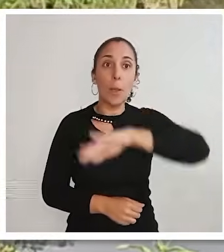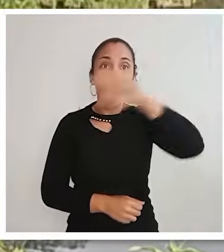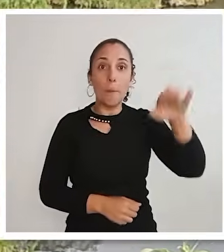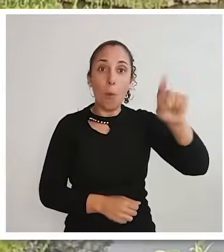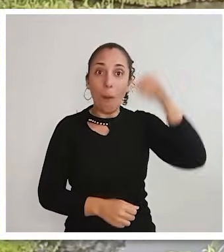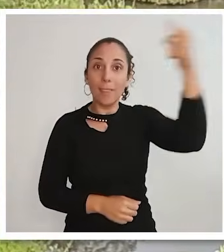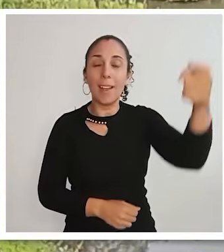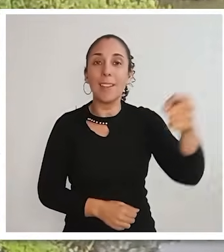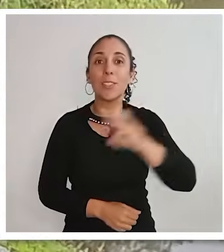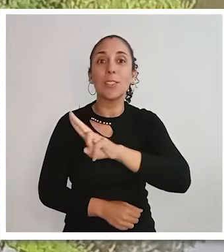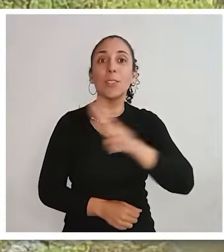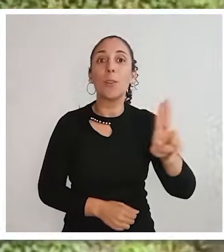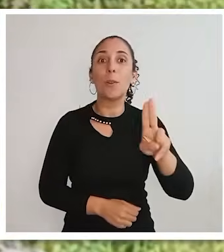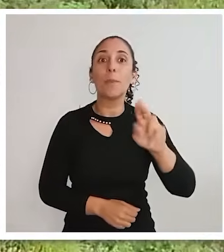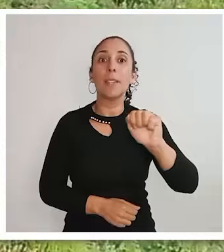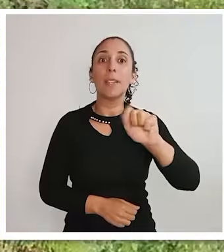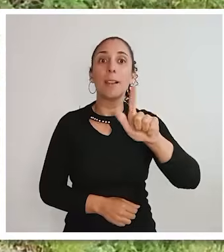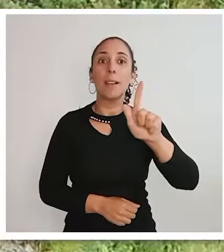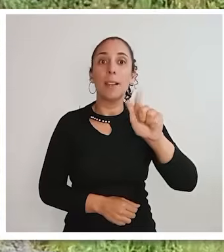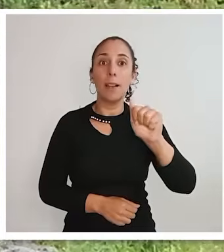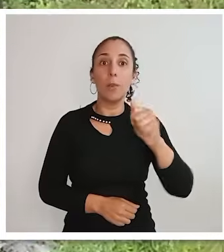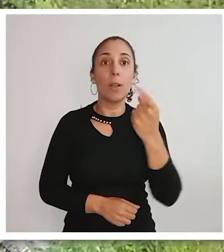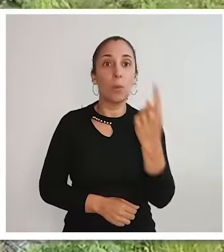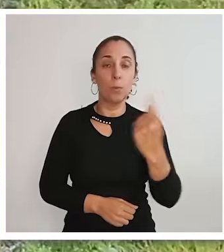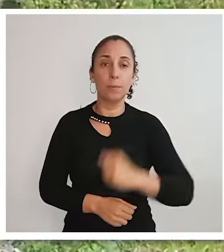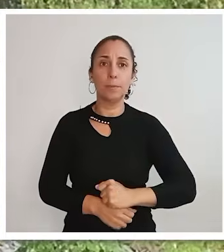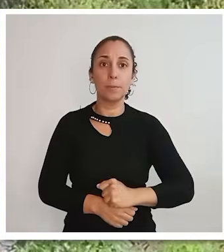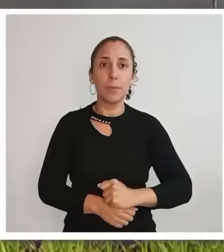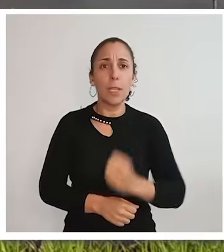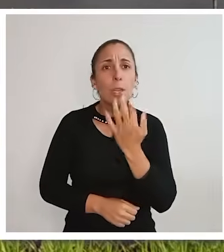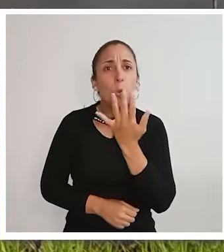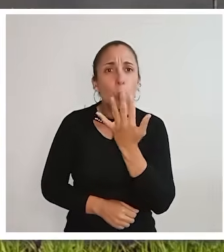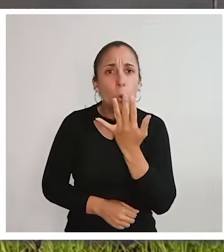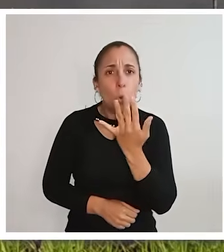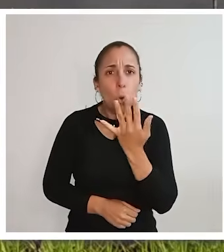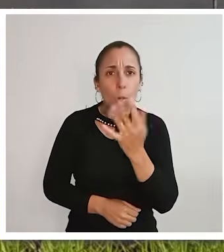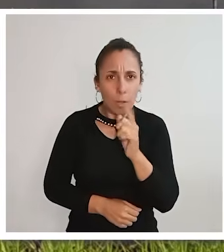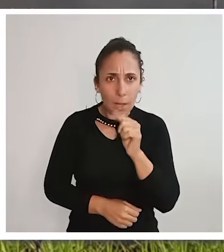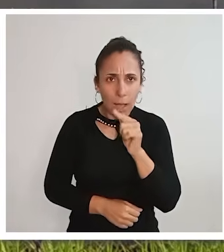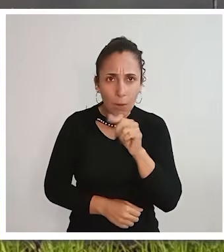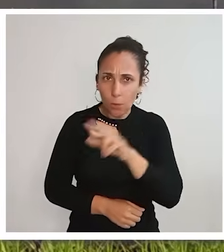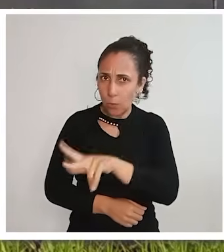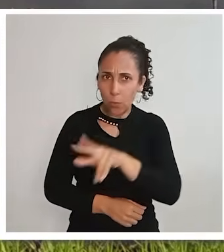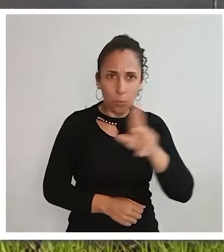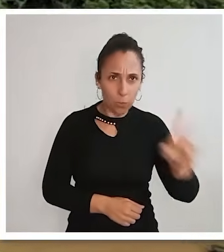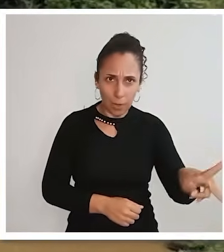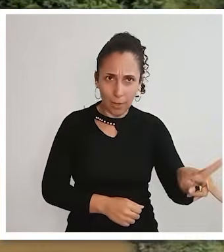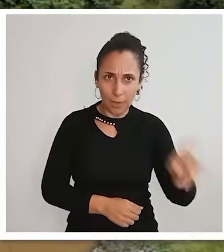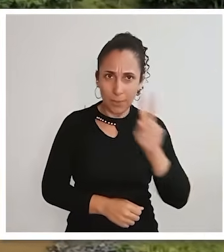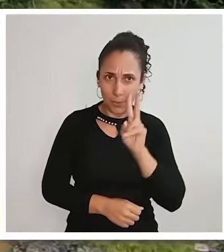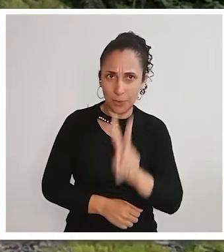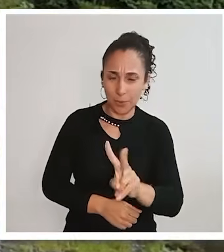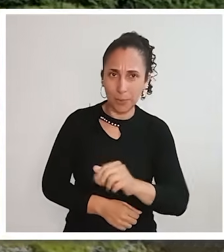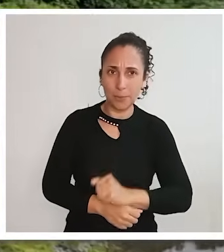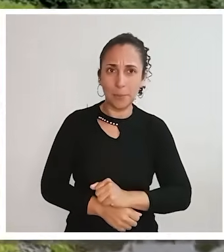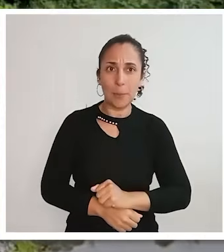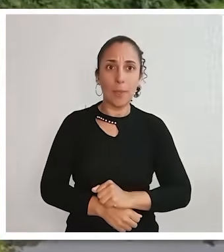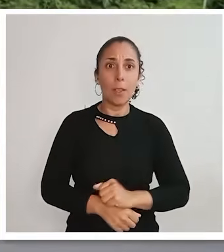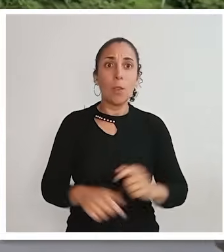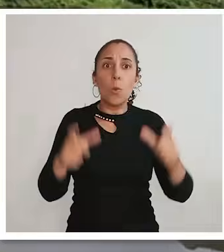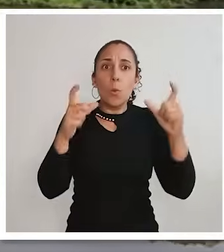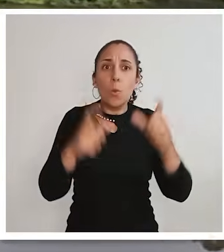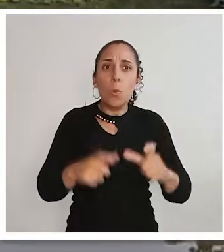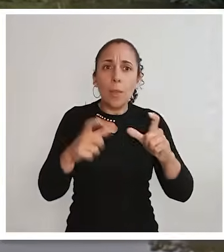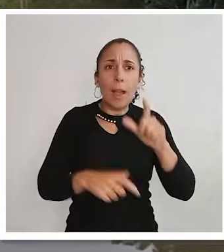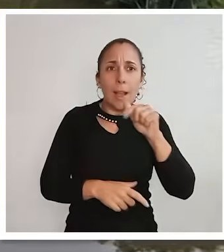Do lado de lá está o dique Alga 1. São diques galgáveis. Observa que a cor das águas de um lado é bem diferente das águas